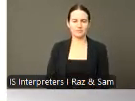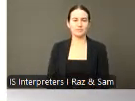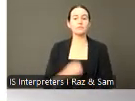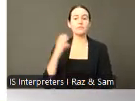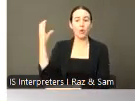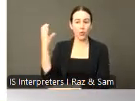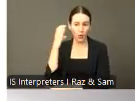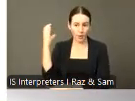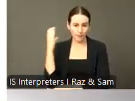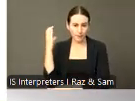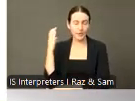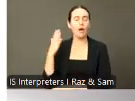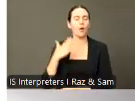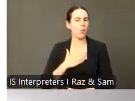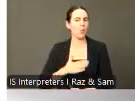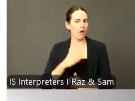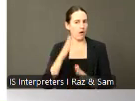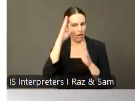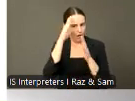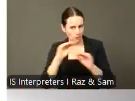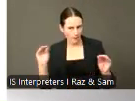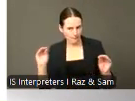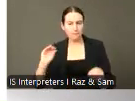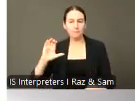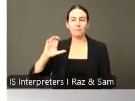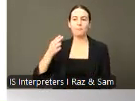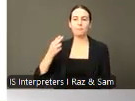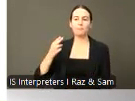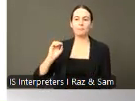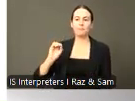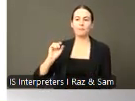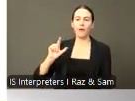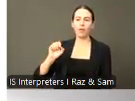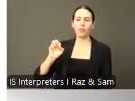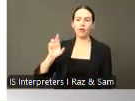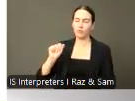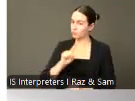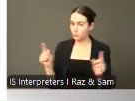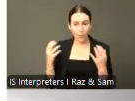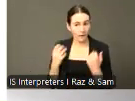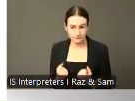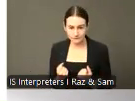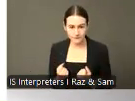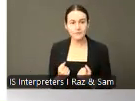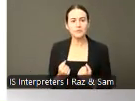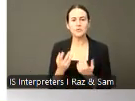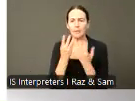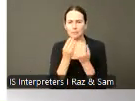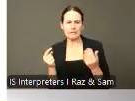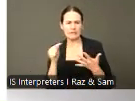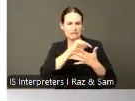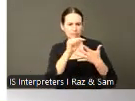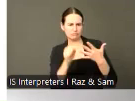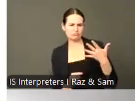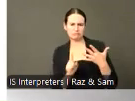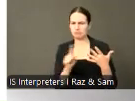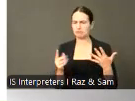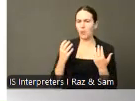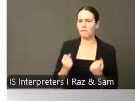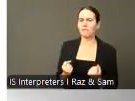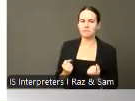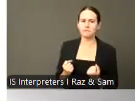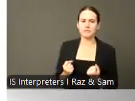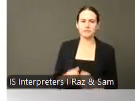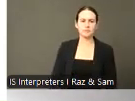nem equinococcus, nem epididiose, nem esquistosomiose, nem fasciolase, nem filariose linfática infantil.